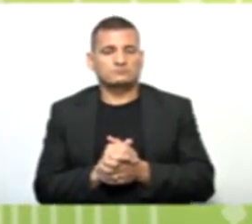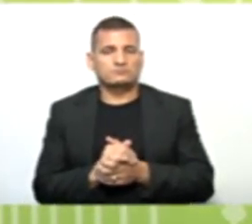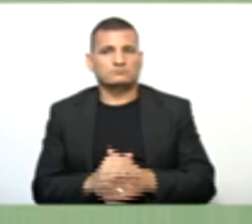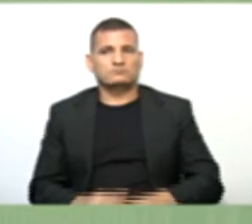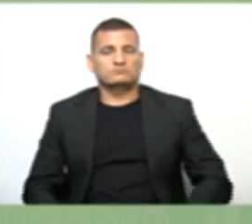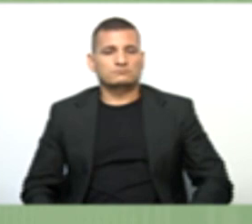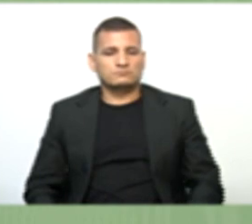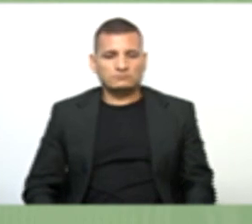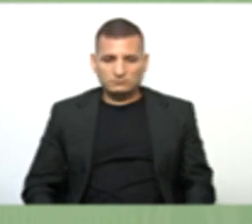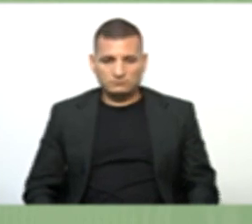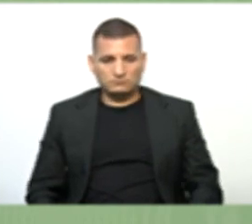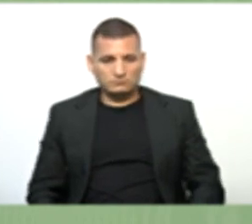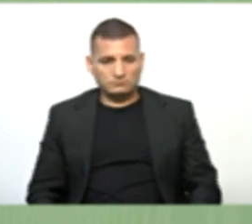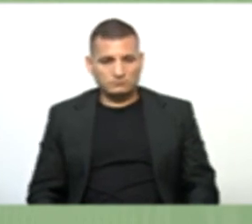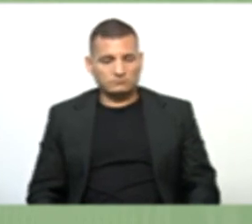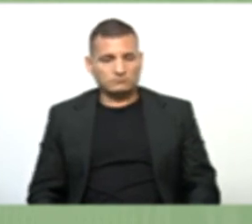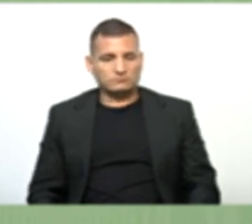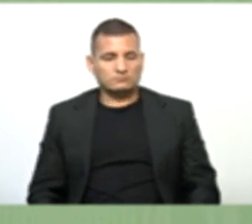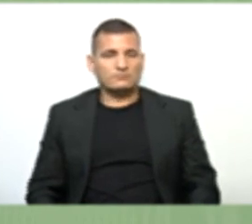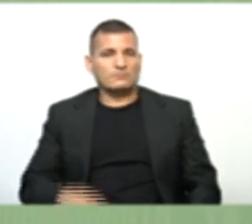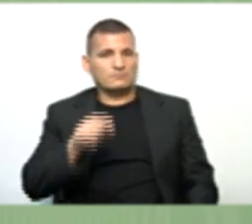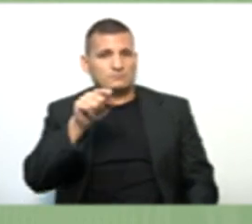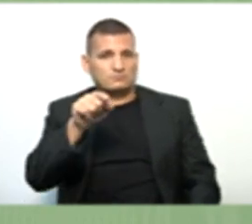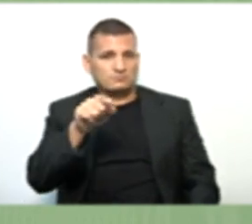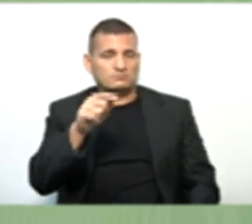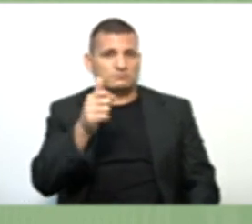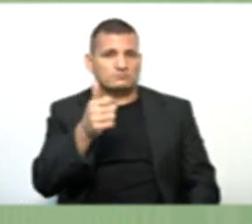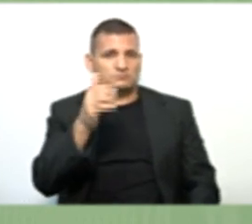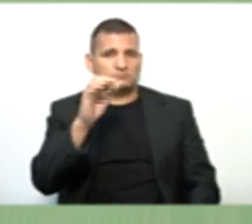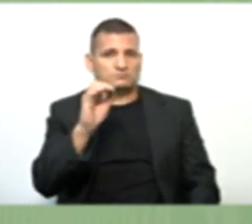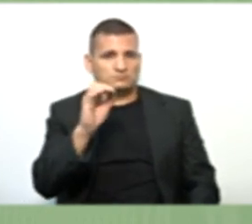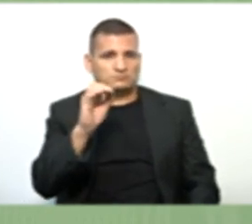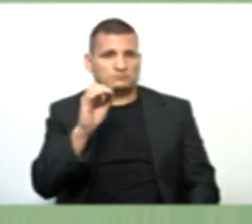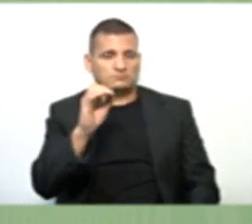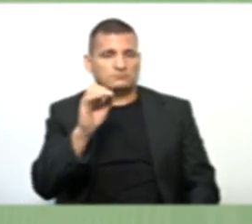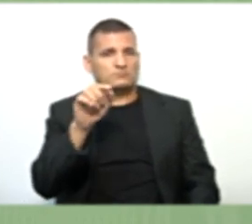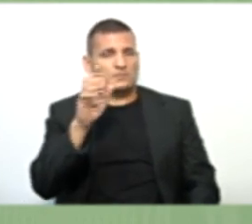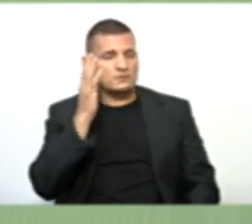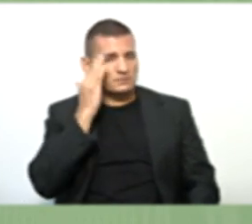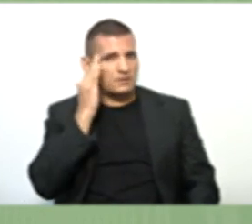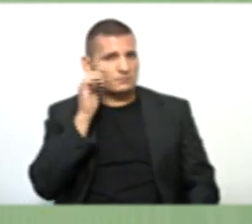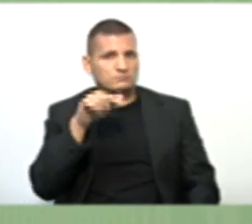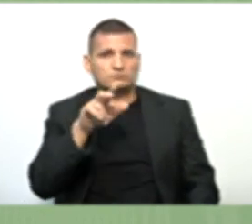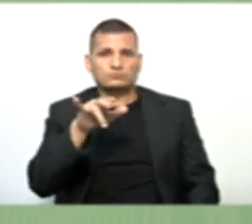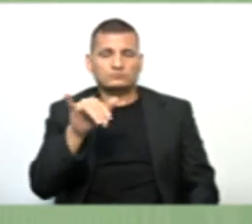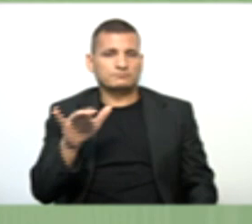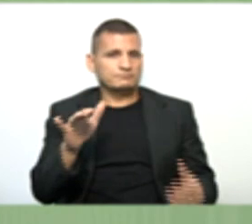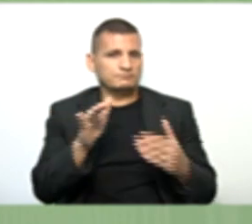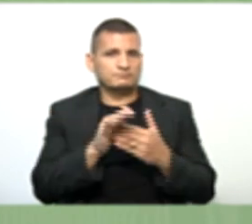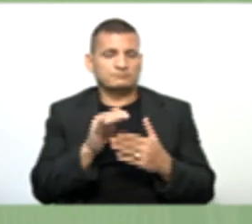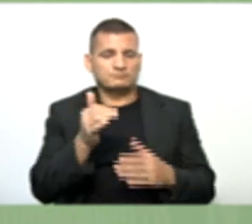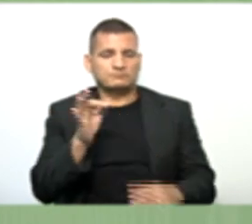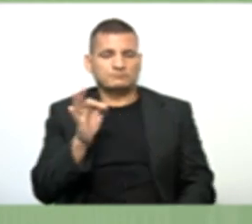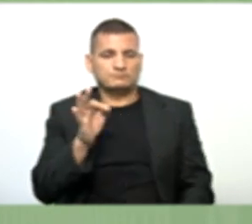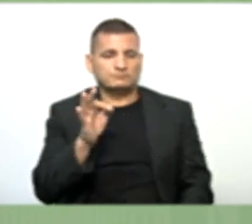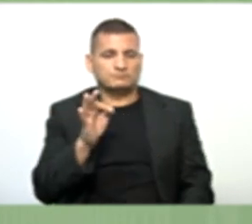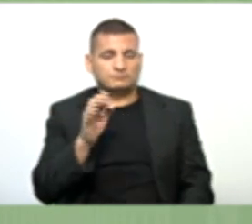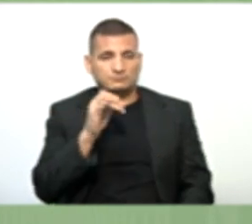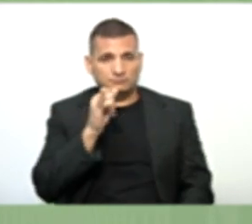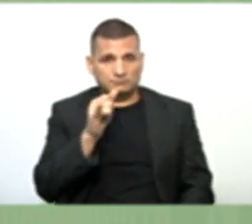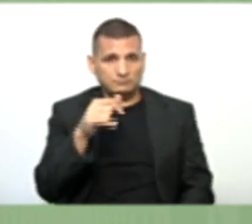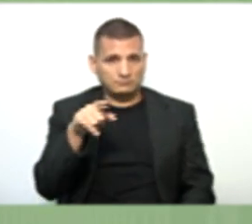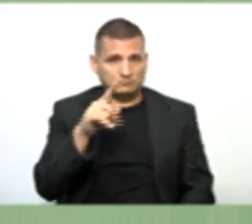10, ó, a gente sabe que ele nunca vai chegar em 10. Então, quando vocês observarem